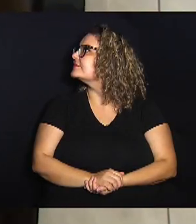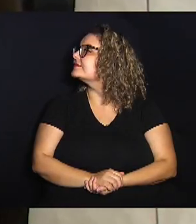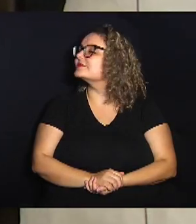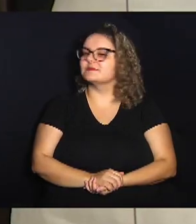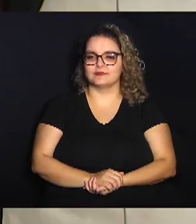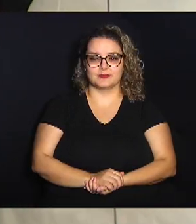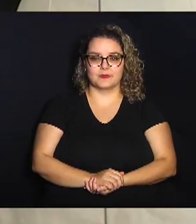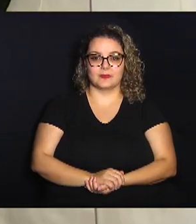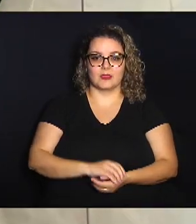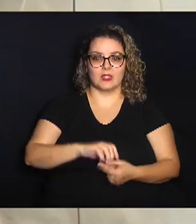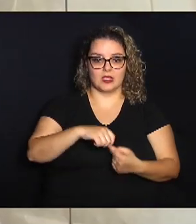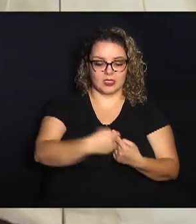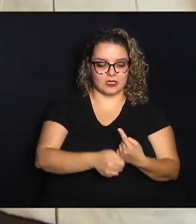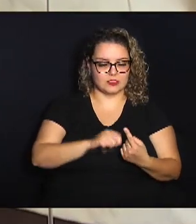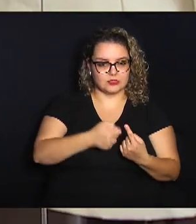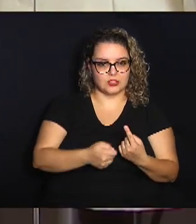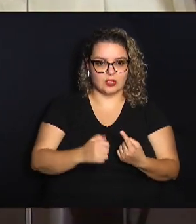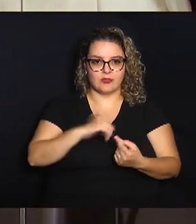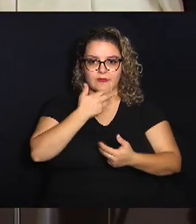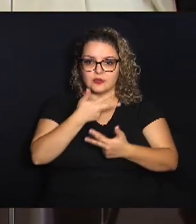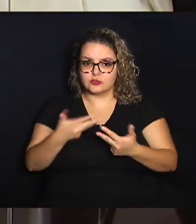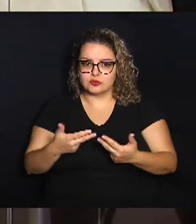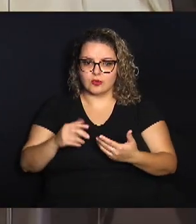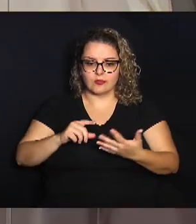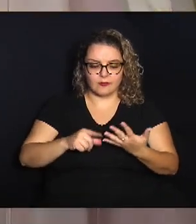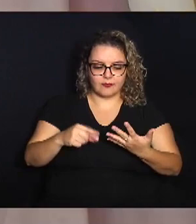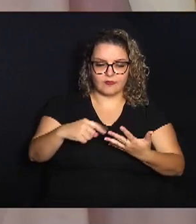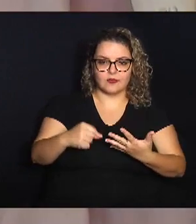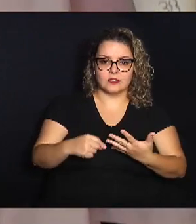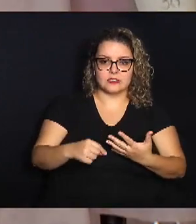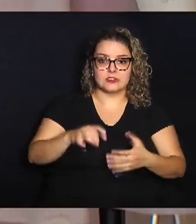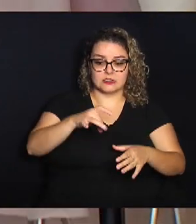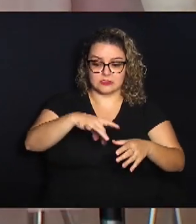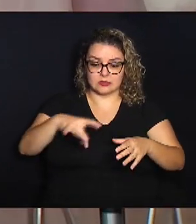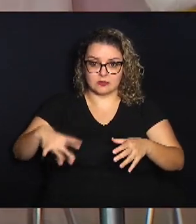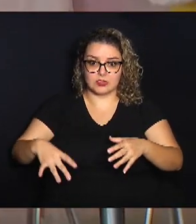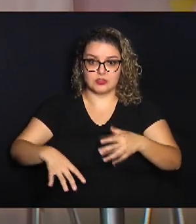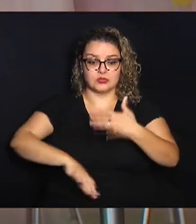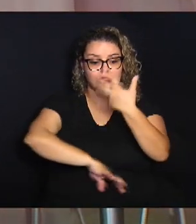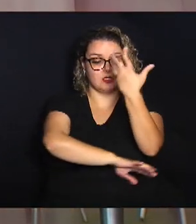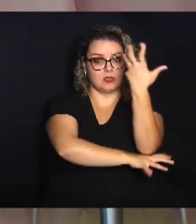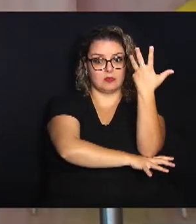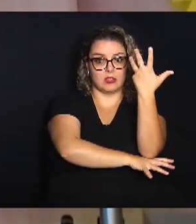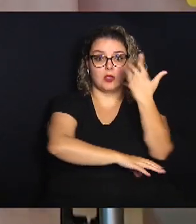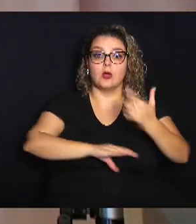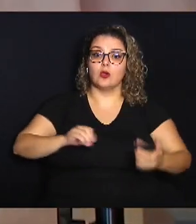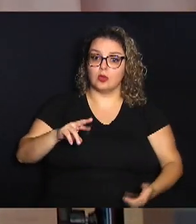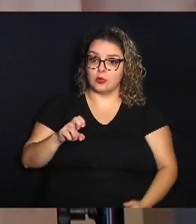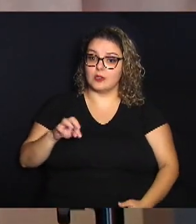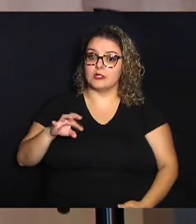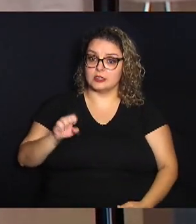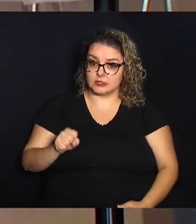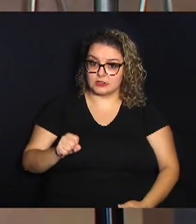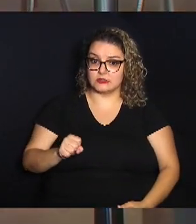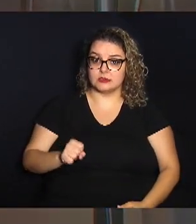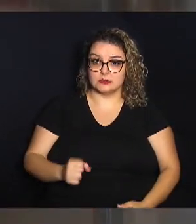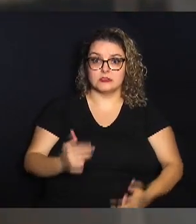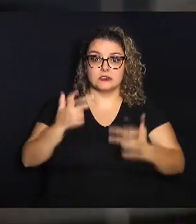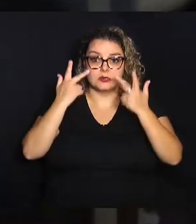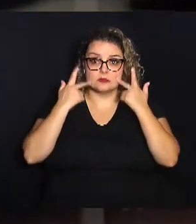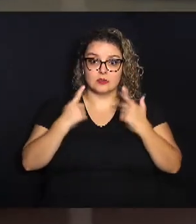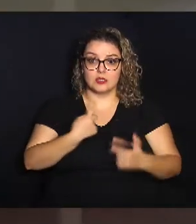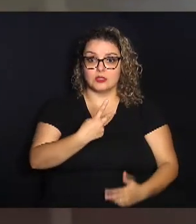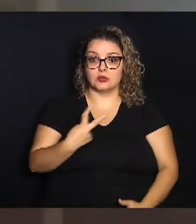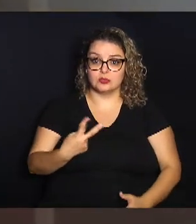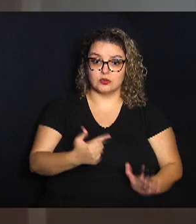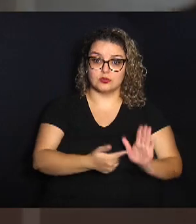Cascas, frutos, folhas, sementes e raízes são usados como corantes naturais em 12 looks que compõem a